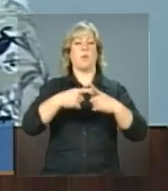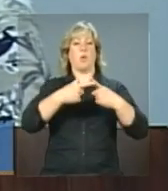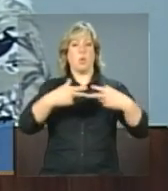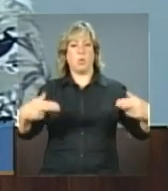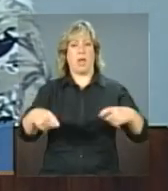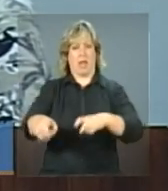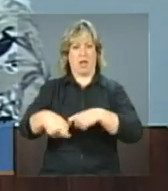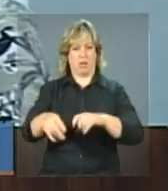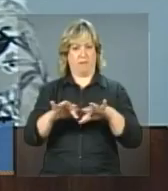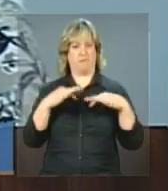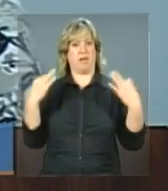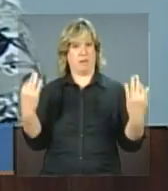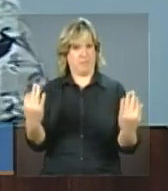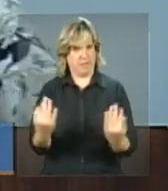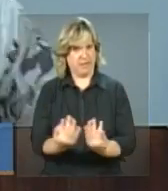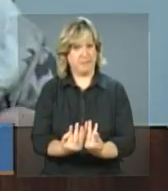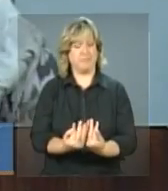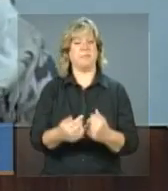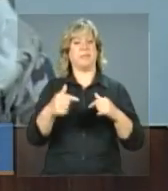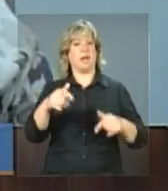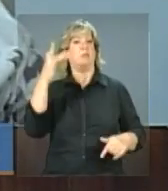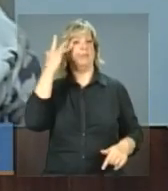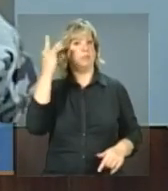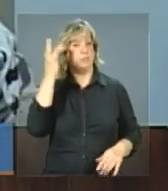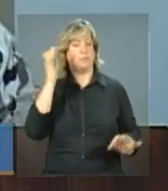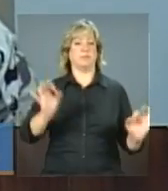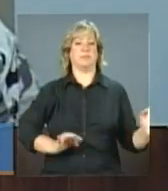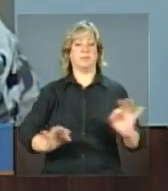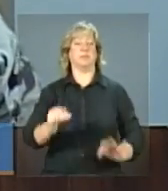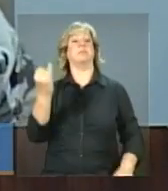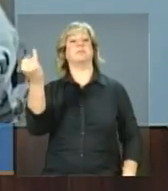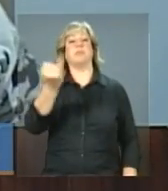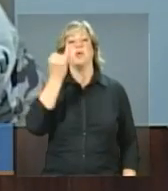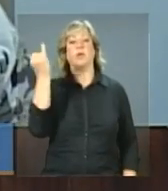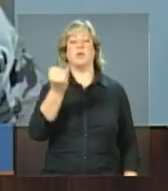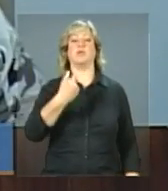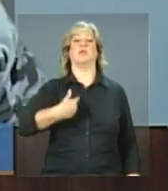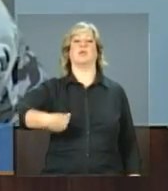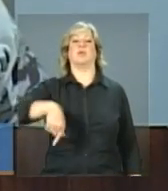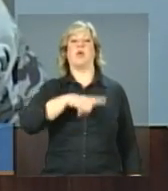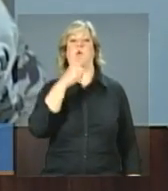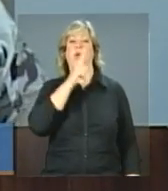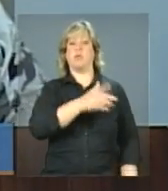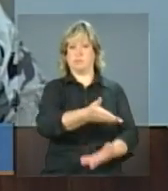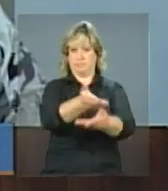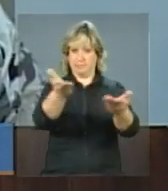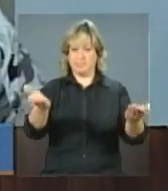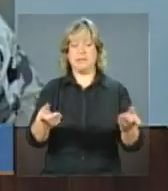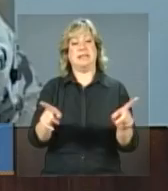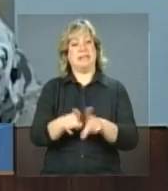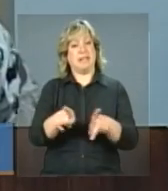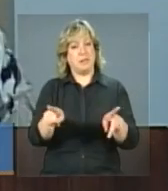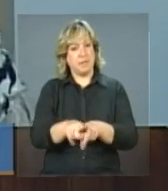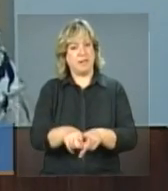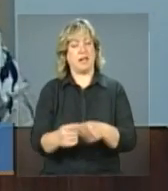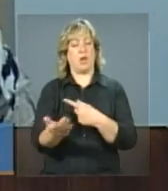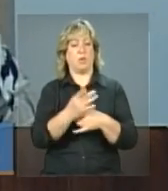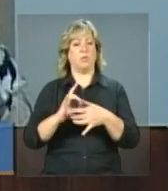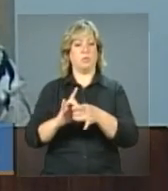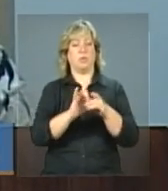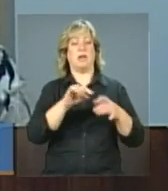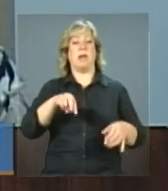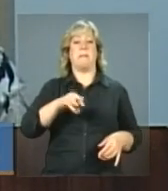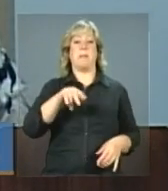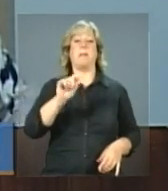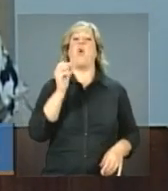pobre. E essa é uma das ações estratégicas e importantes que nós contamos com os senhores também nisso que nós estamos chamando de mapa